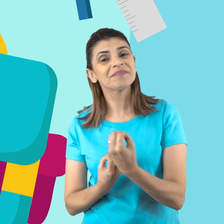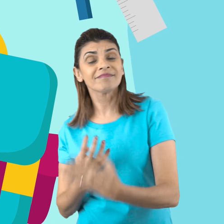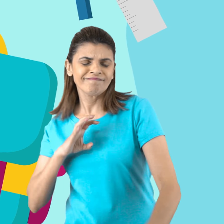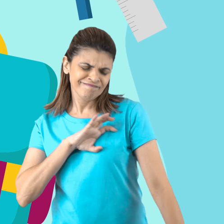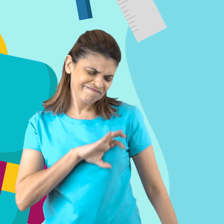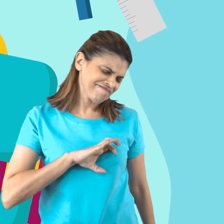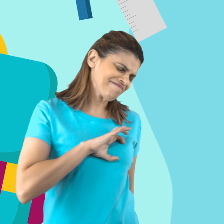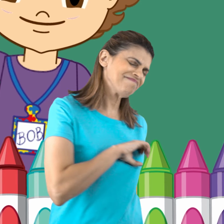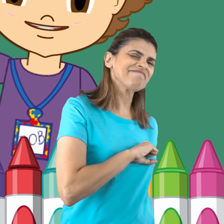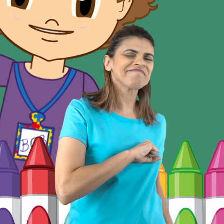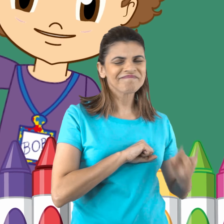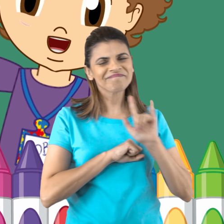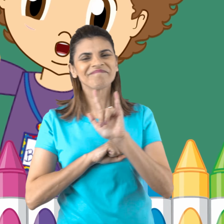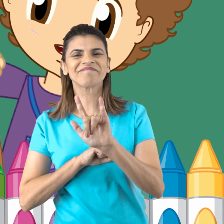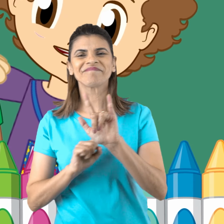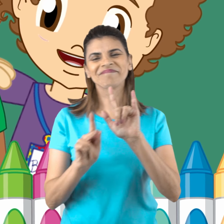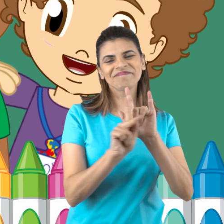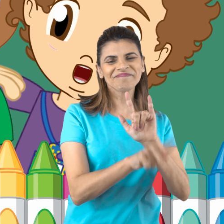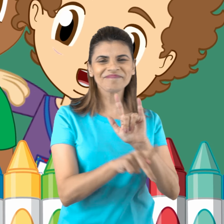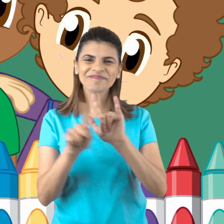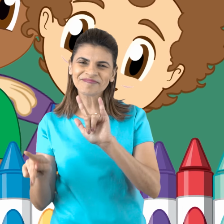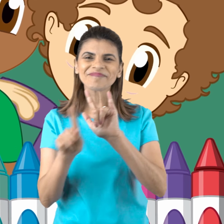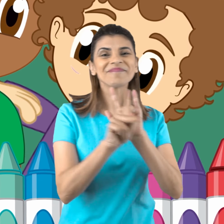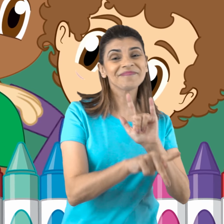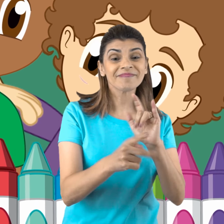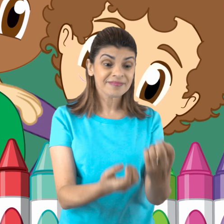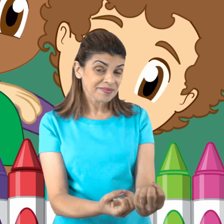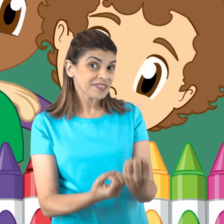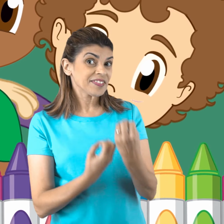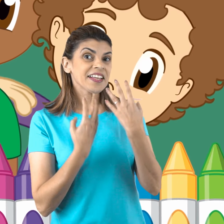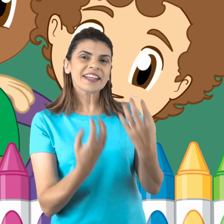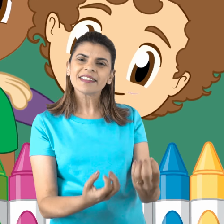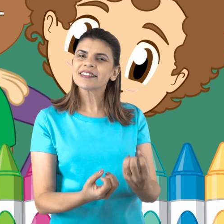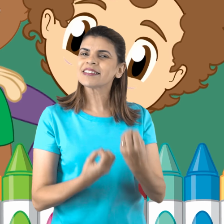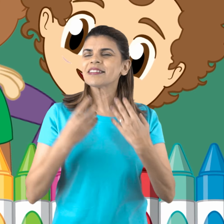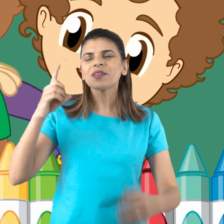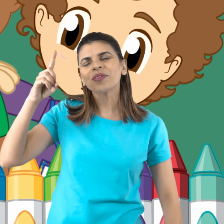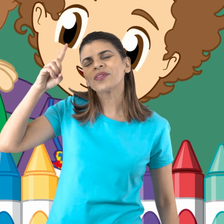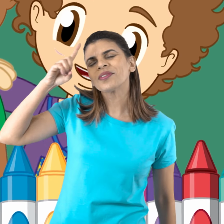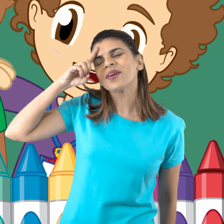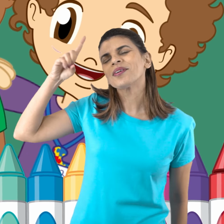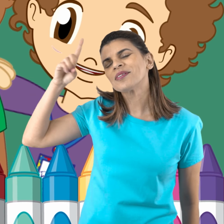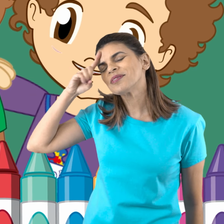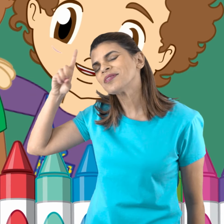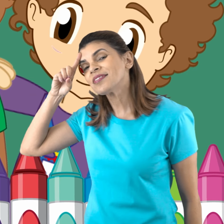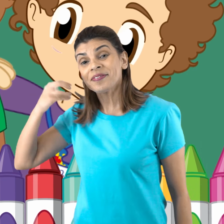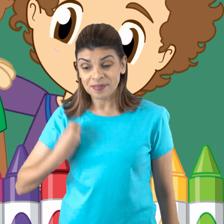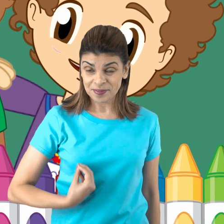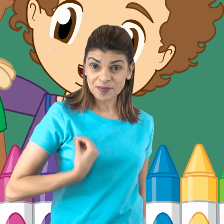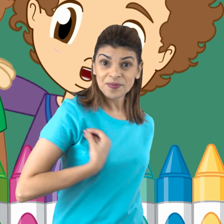começar eu amo a minha professora que me ensina a lição de todo